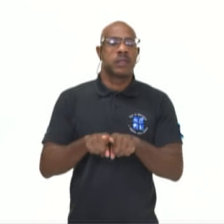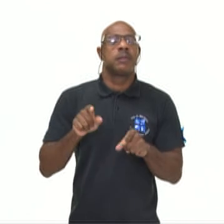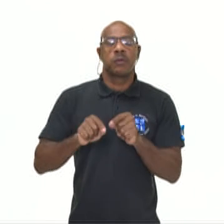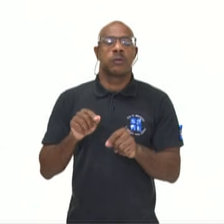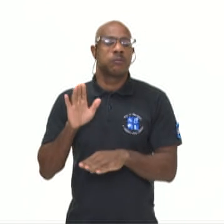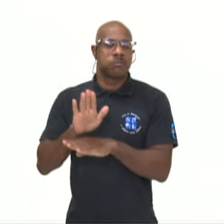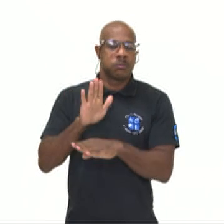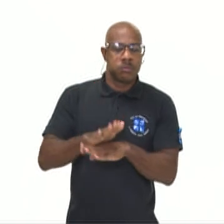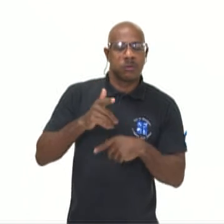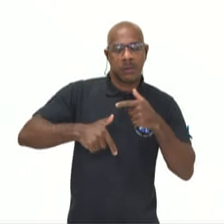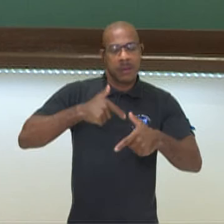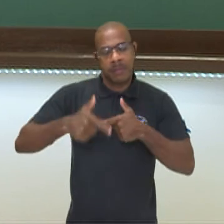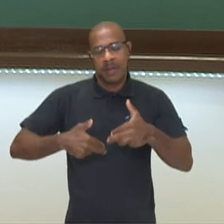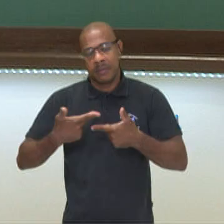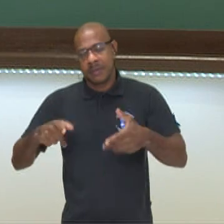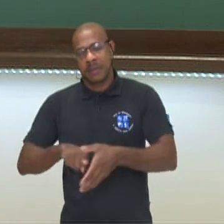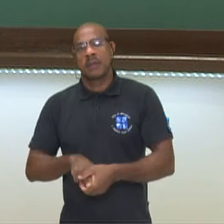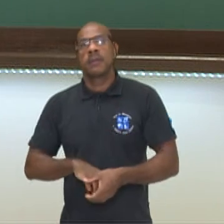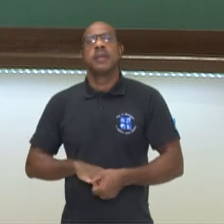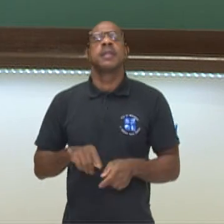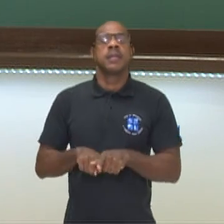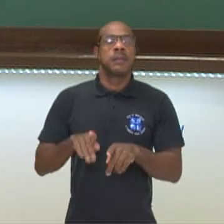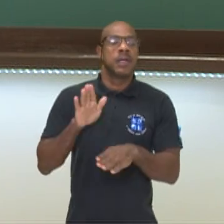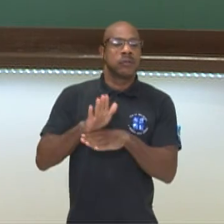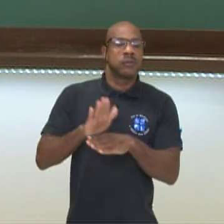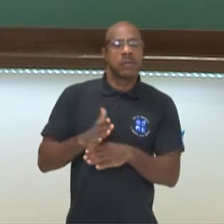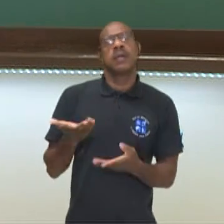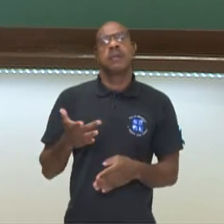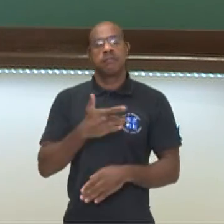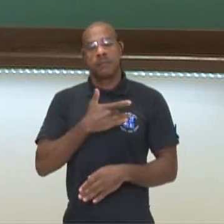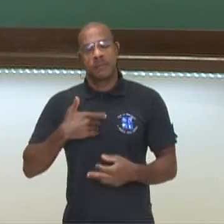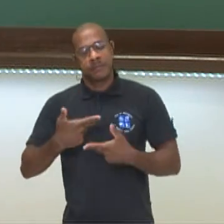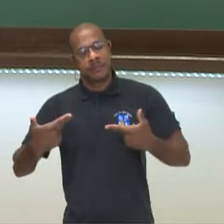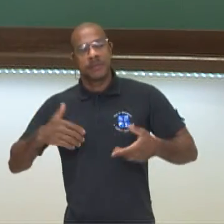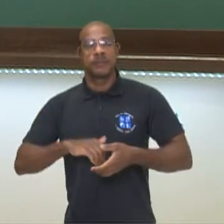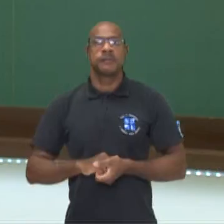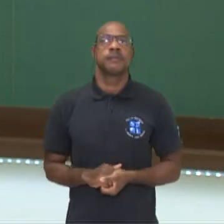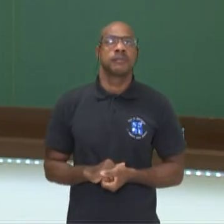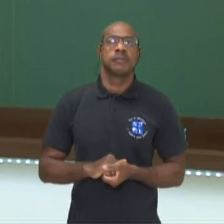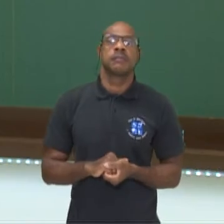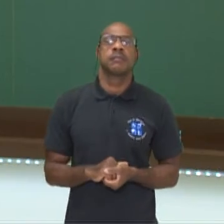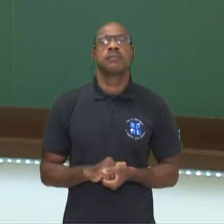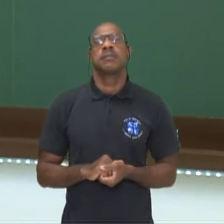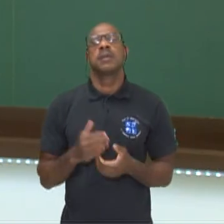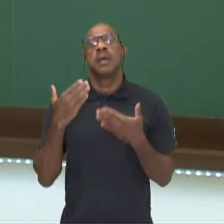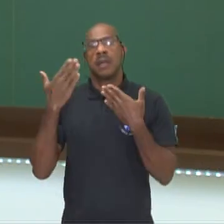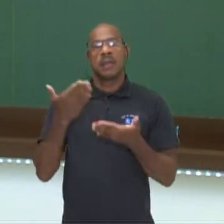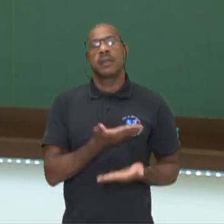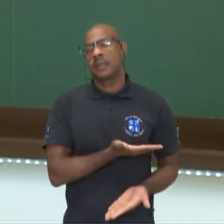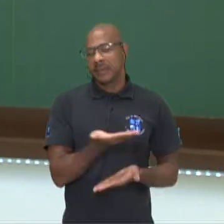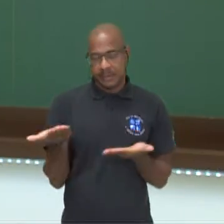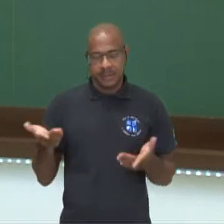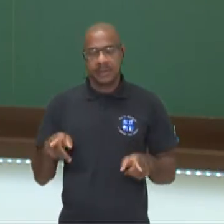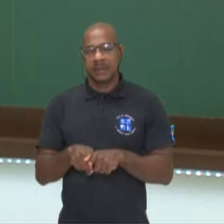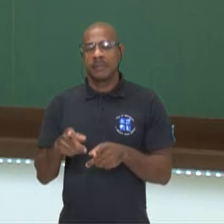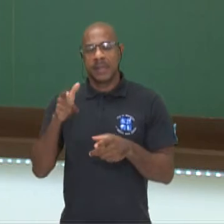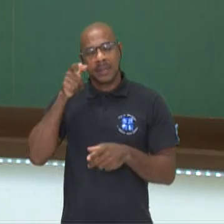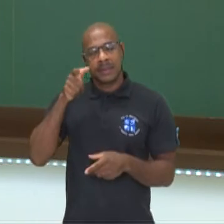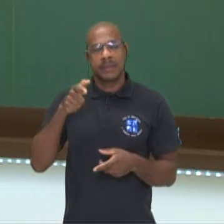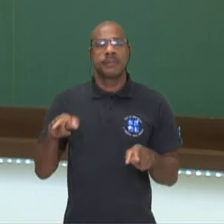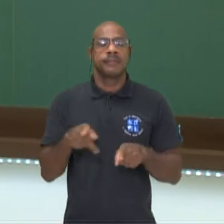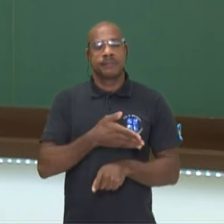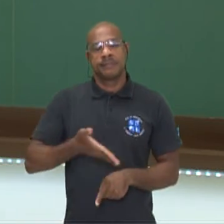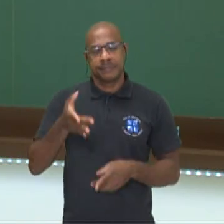ampliar as políticas de assistência. Tá certo? Eu agradeço demais aí a atenção de